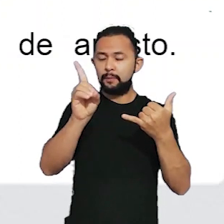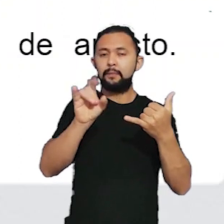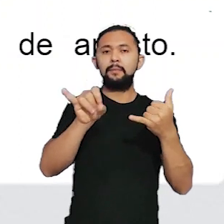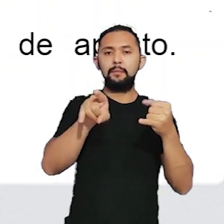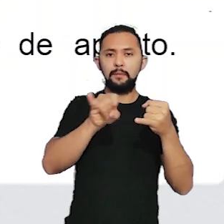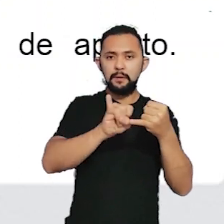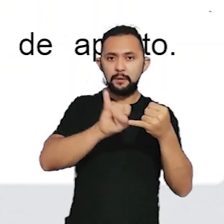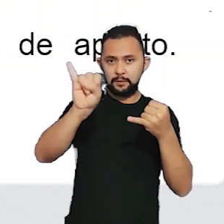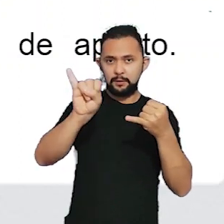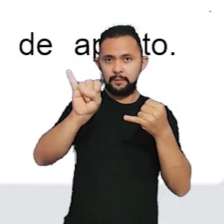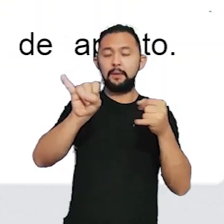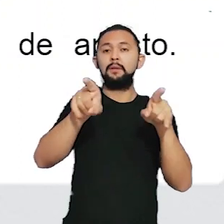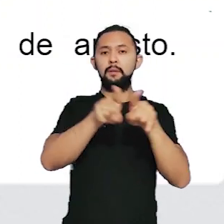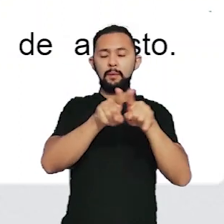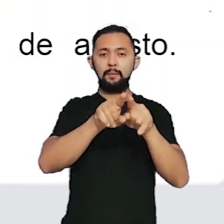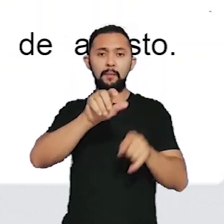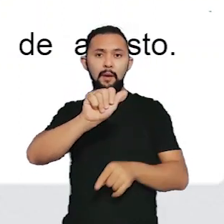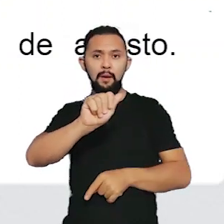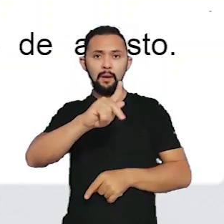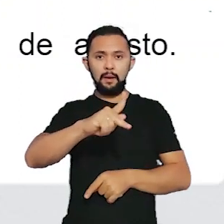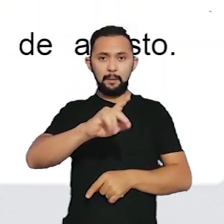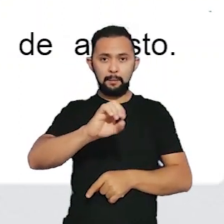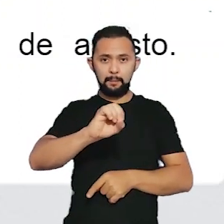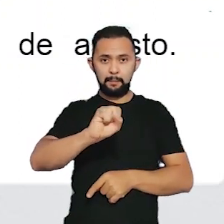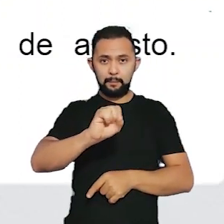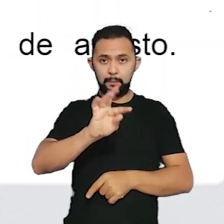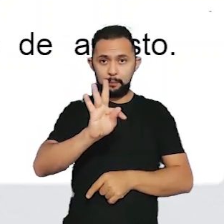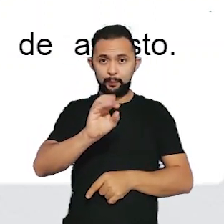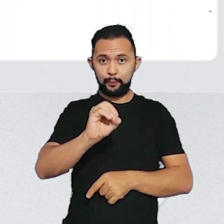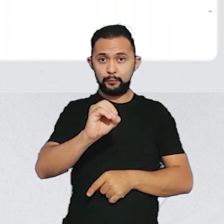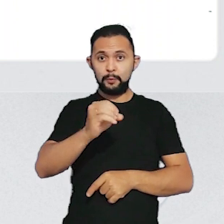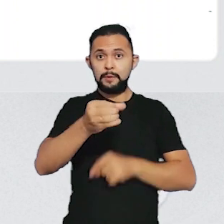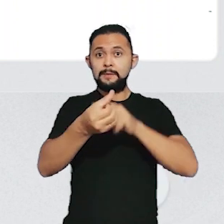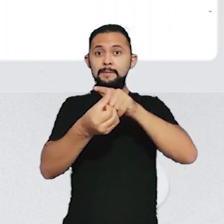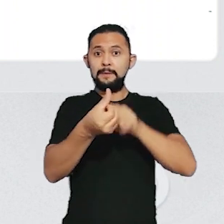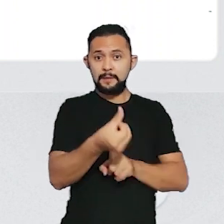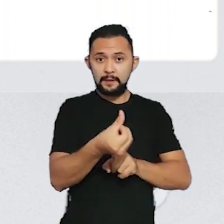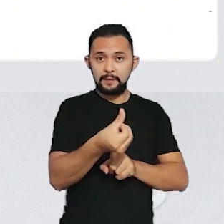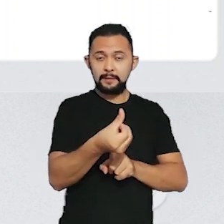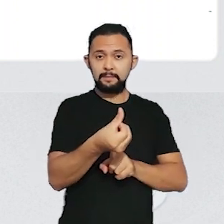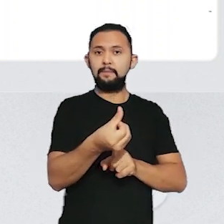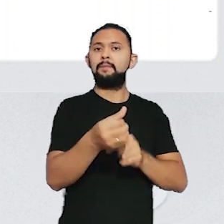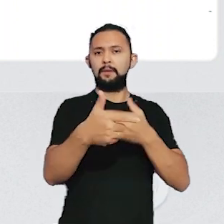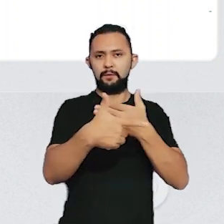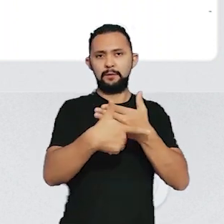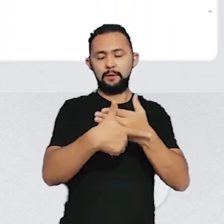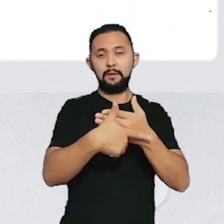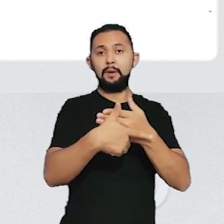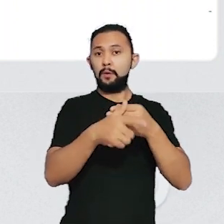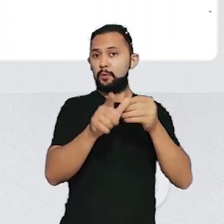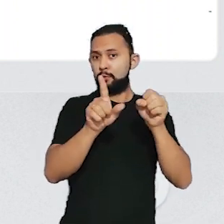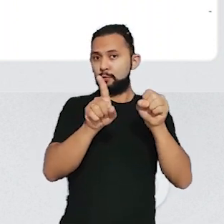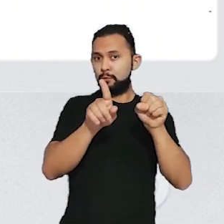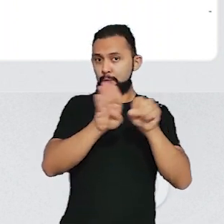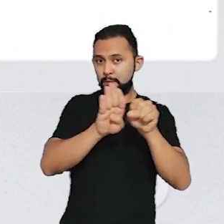indireto e aposto. São essas 6 funções que o substantivo pode desempenhar,